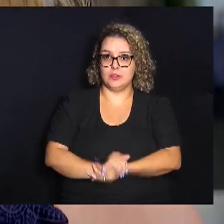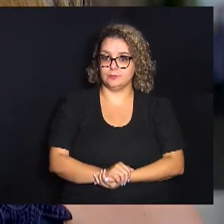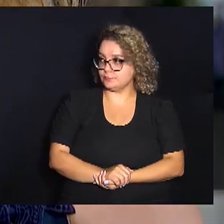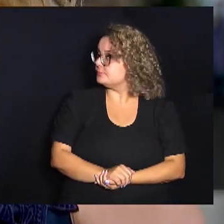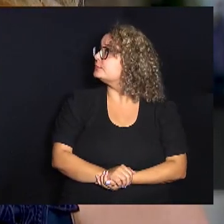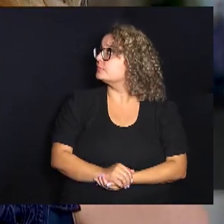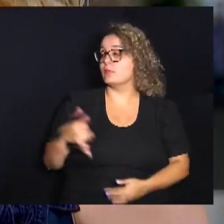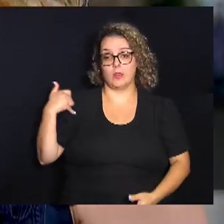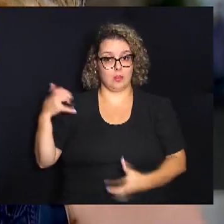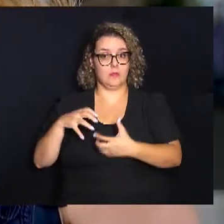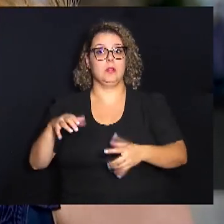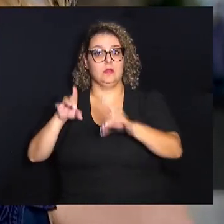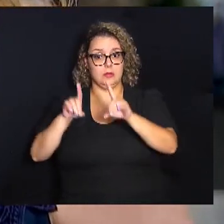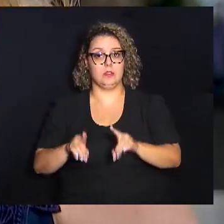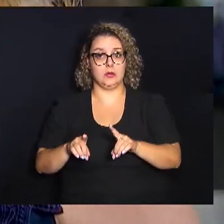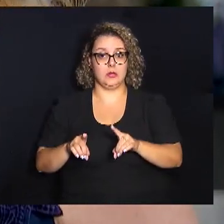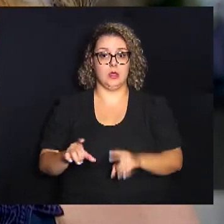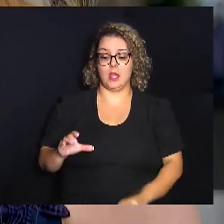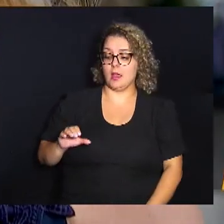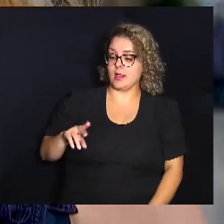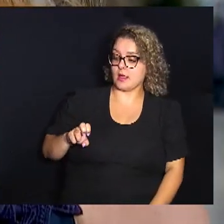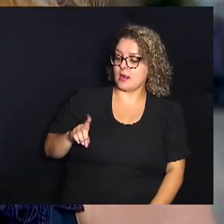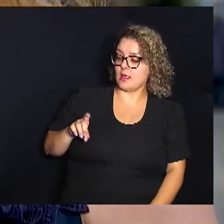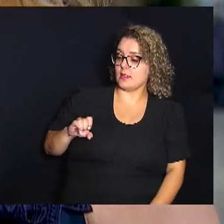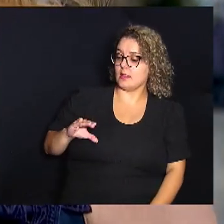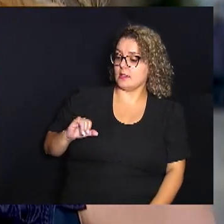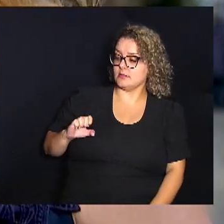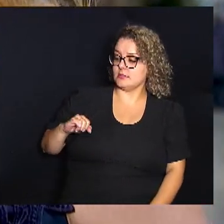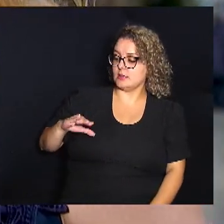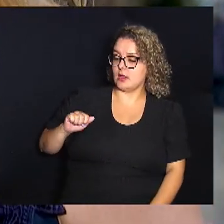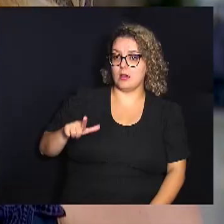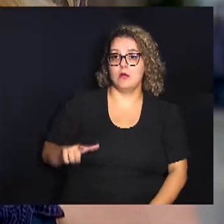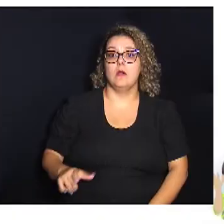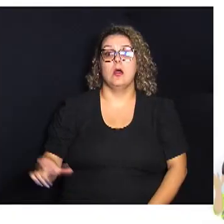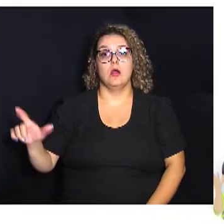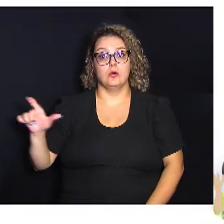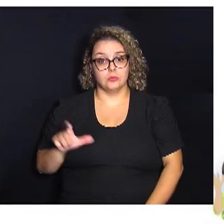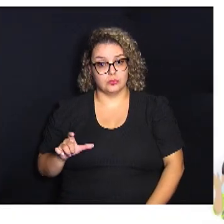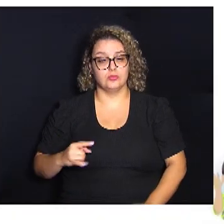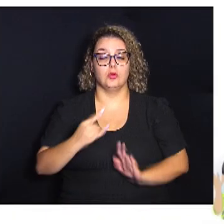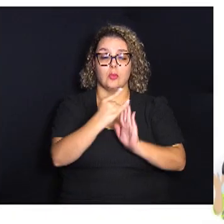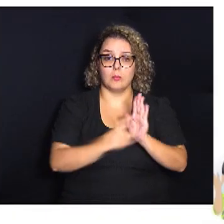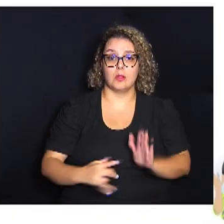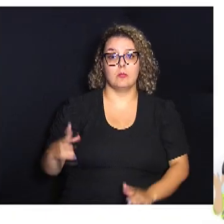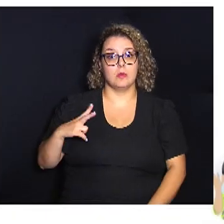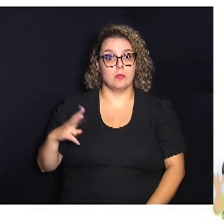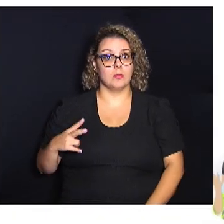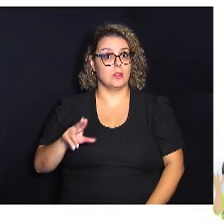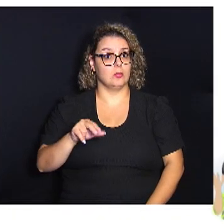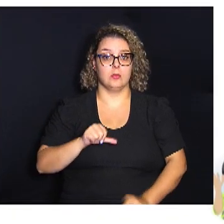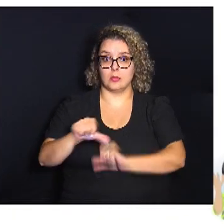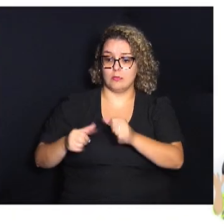para idoso e para deficiente, ela é um documento pessoal e intransferível que pode ser encontrada e solicitada pelo site